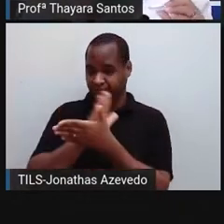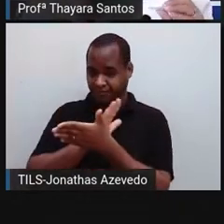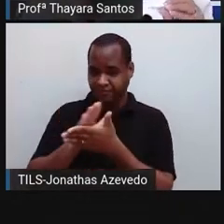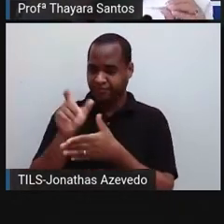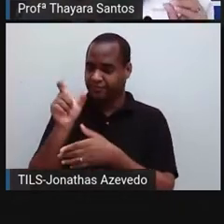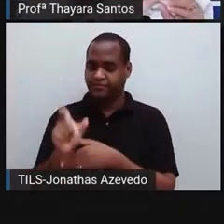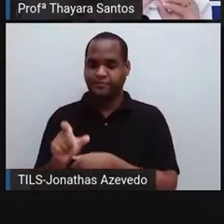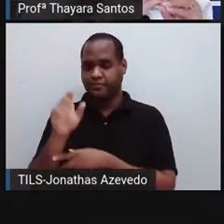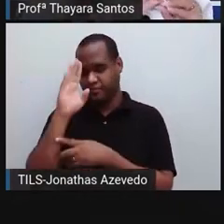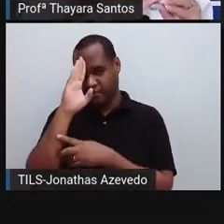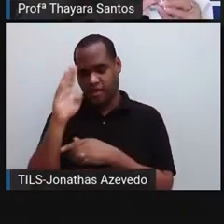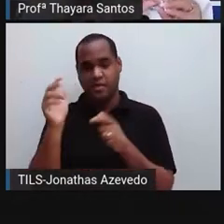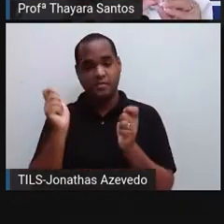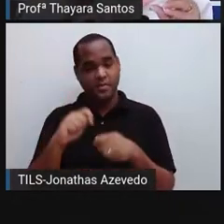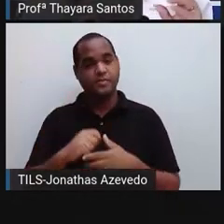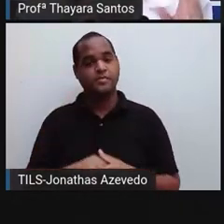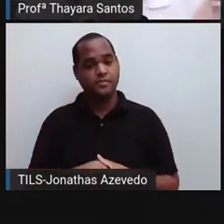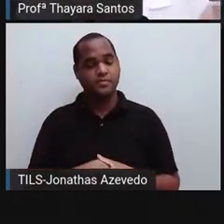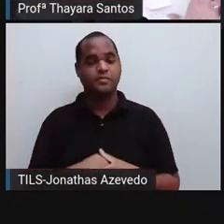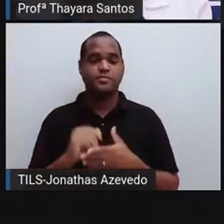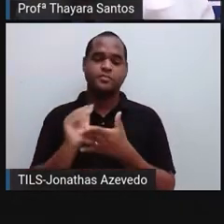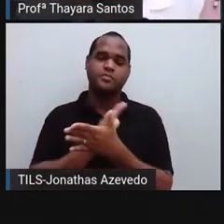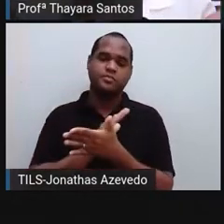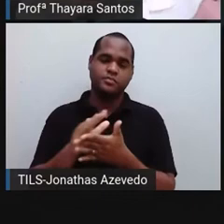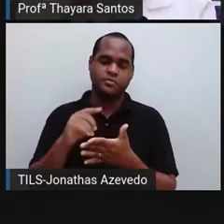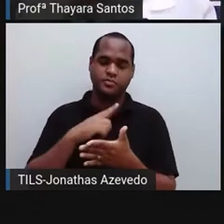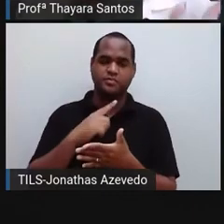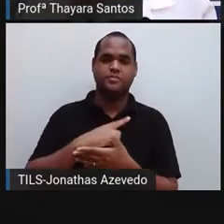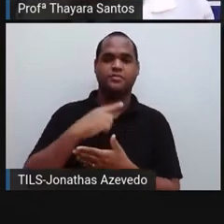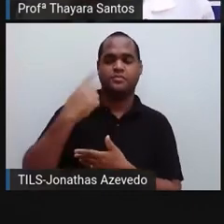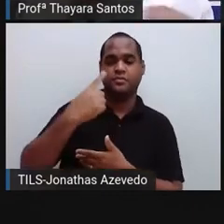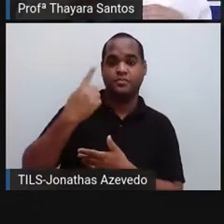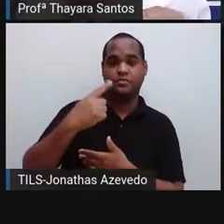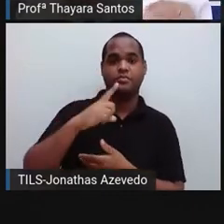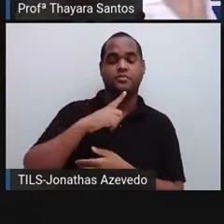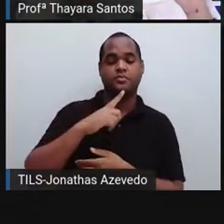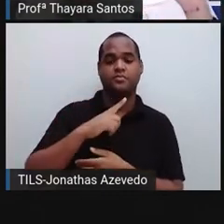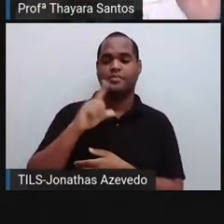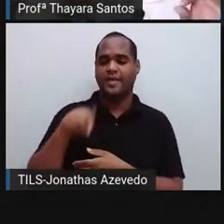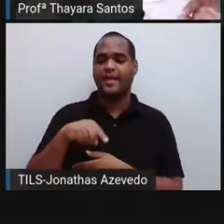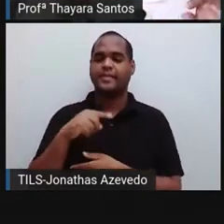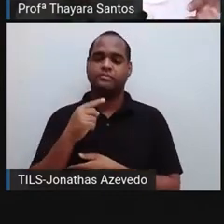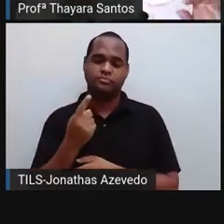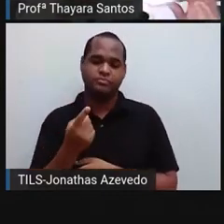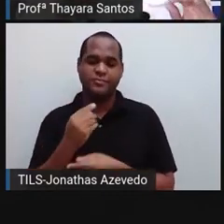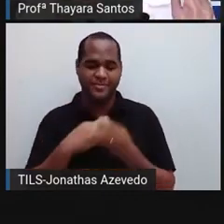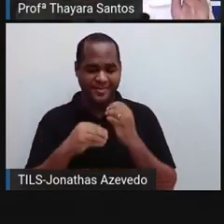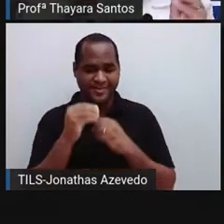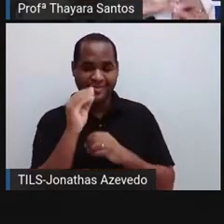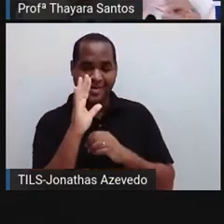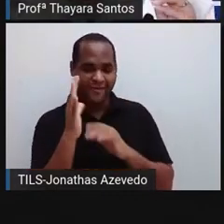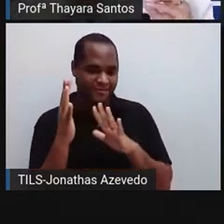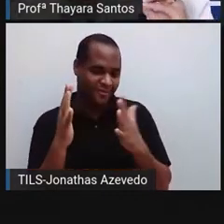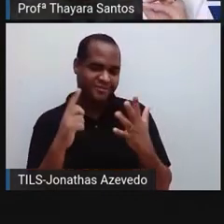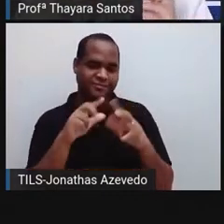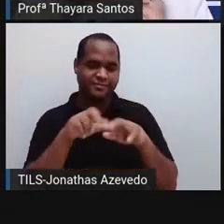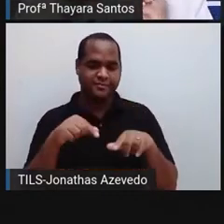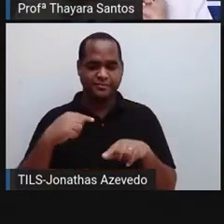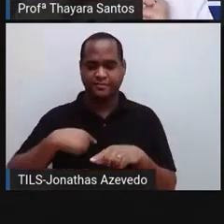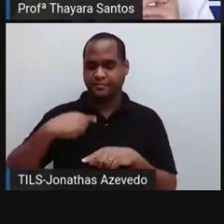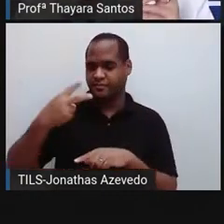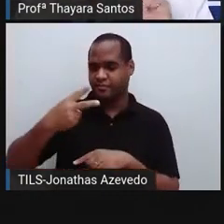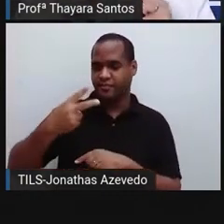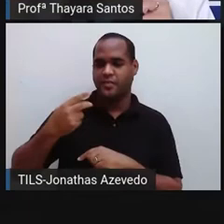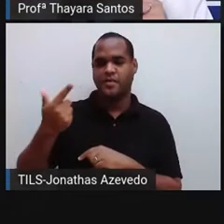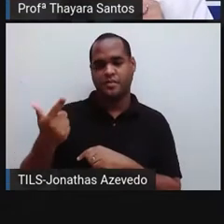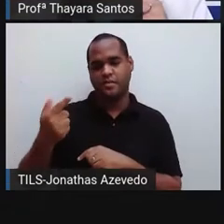ser consumidor primário, ele pode. Primário não, porque o primário é sempre um herbívoro. Mas o mesmo organismo, ele pode ser secundário e